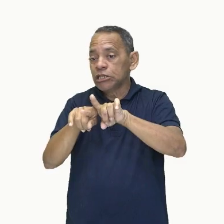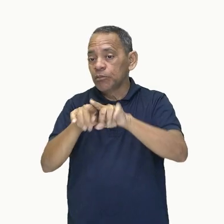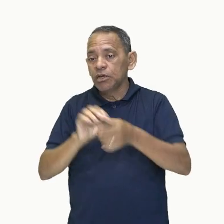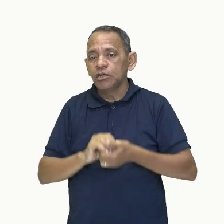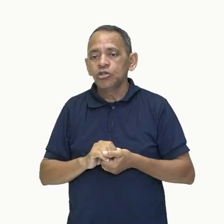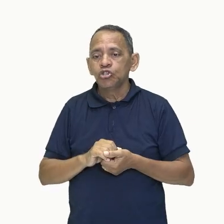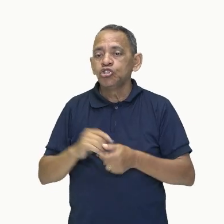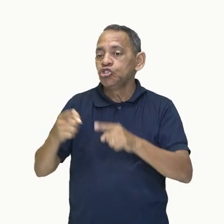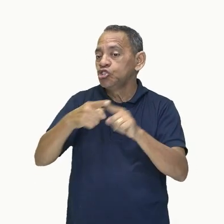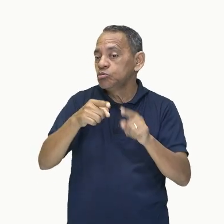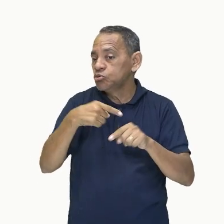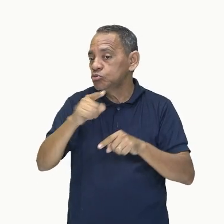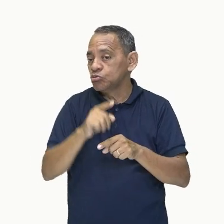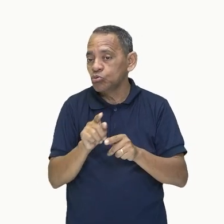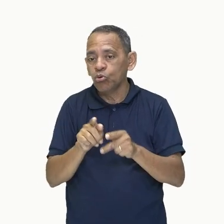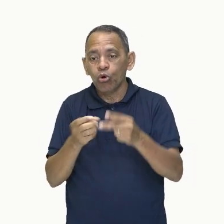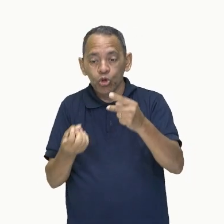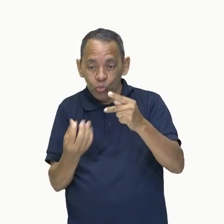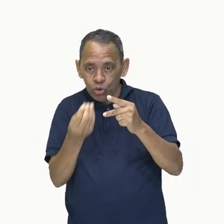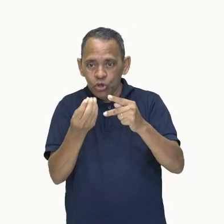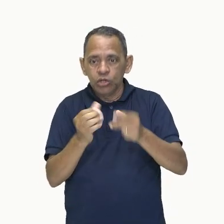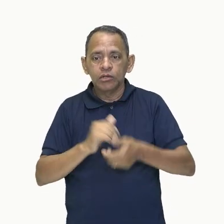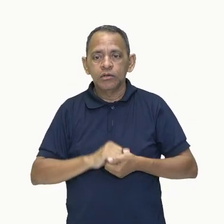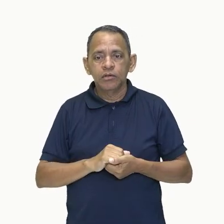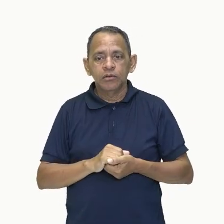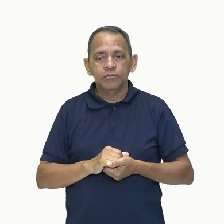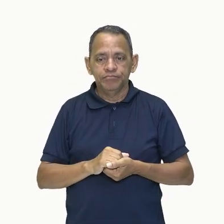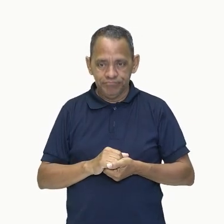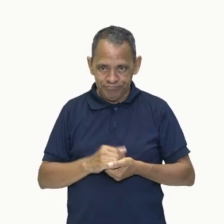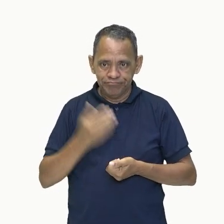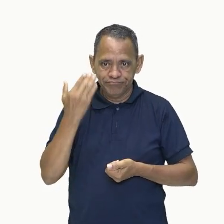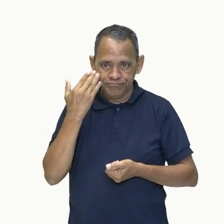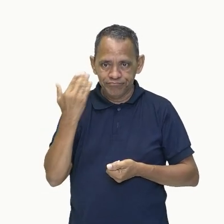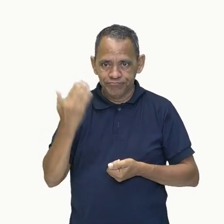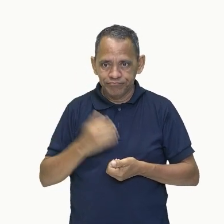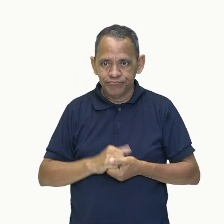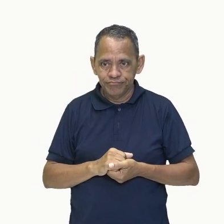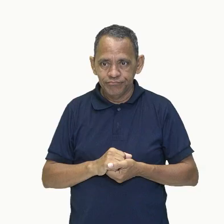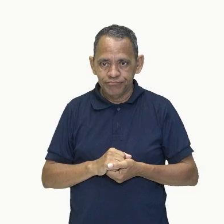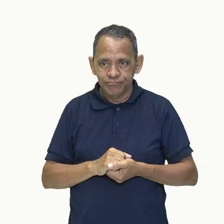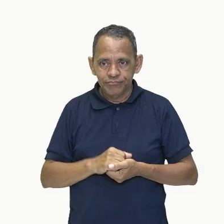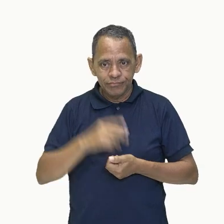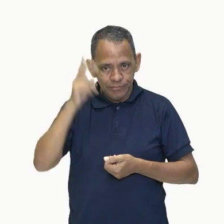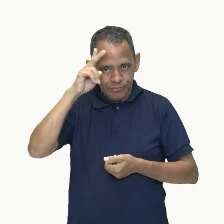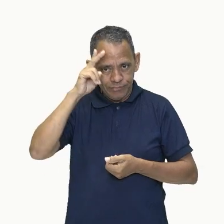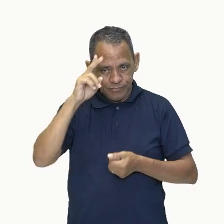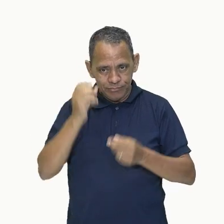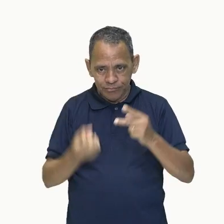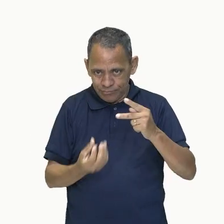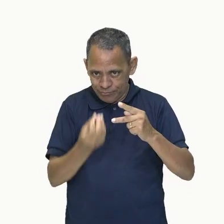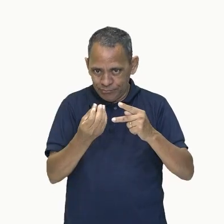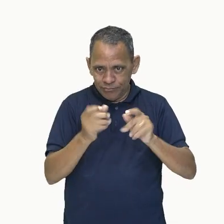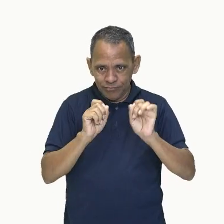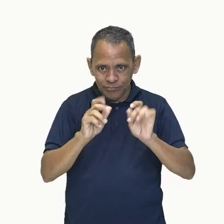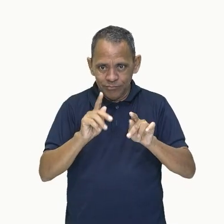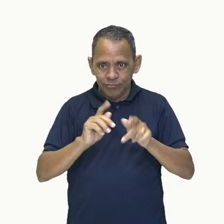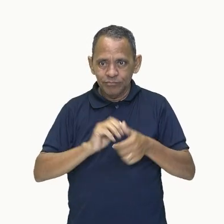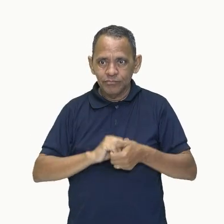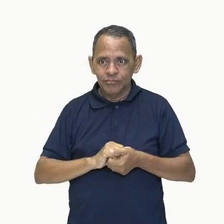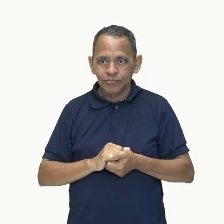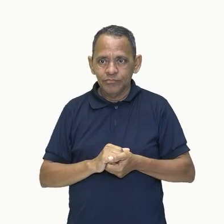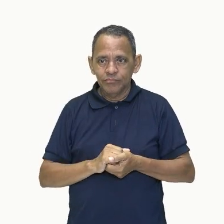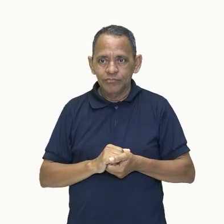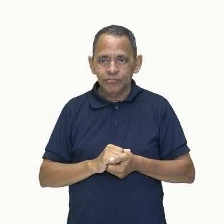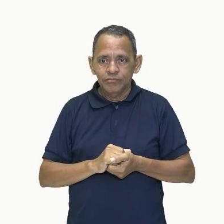Então, sempre que lembrar aí de pepsina, lembra do P de proteína, tá? Proteína.